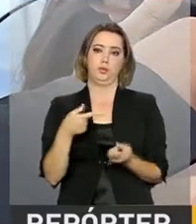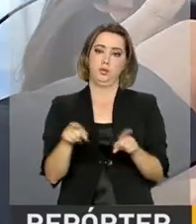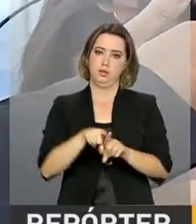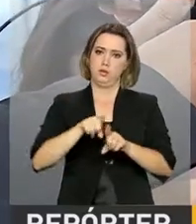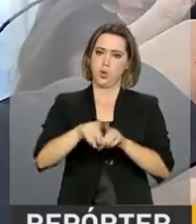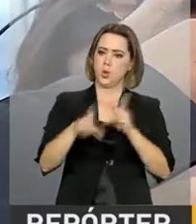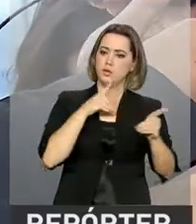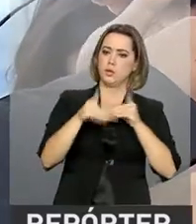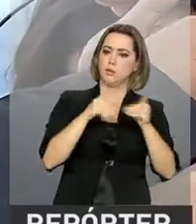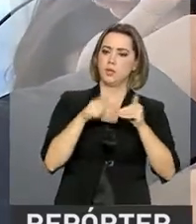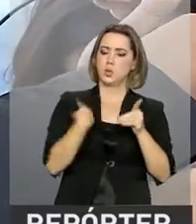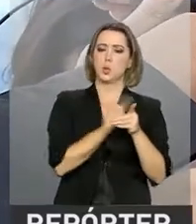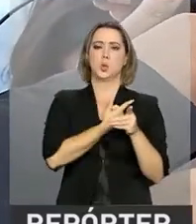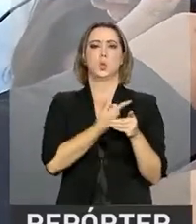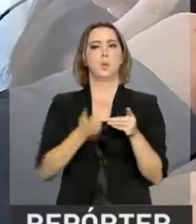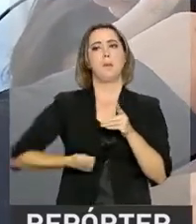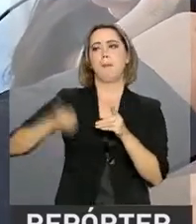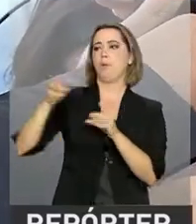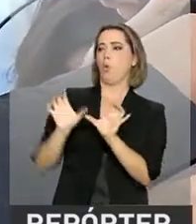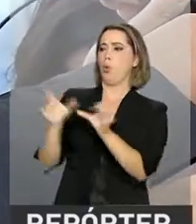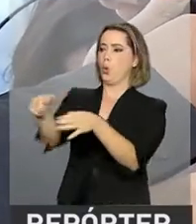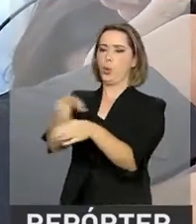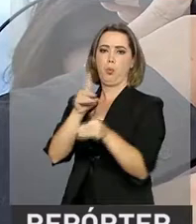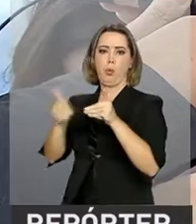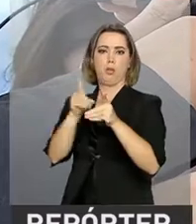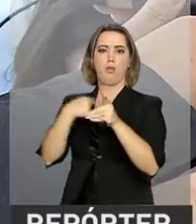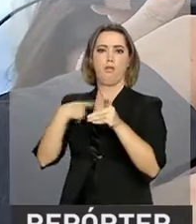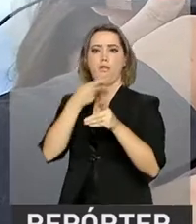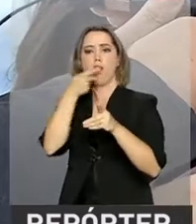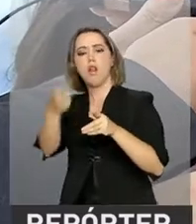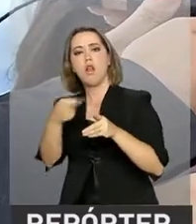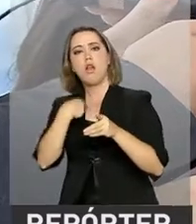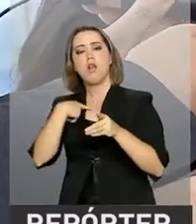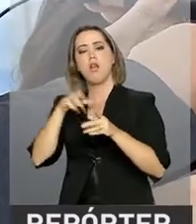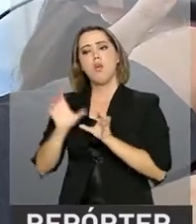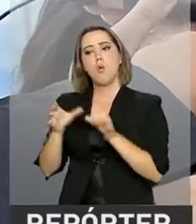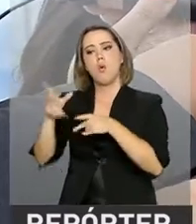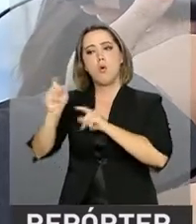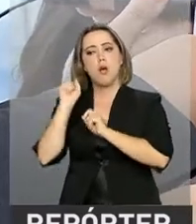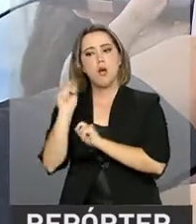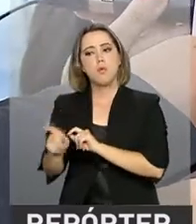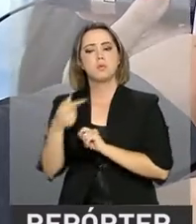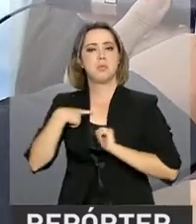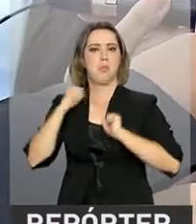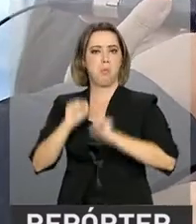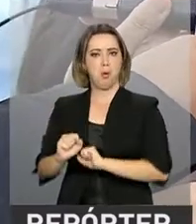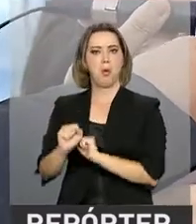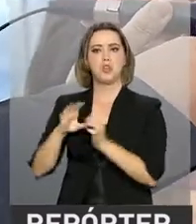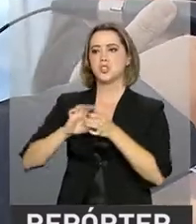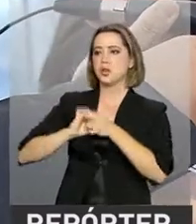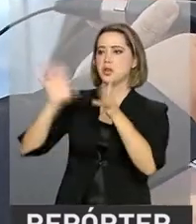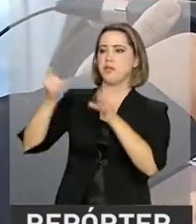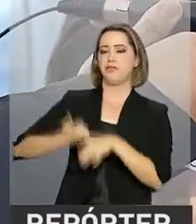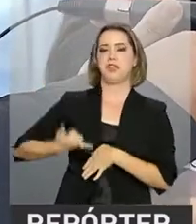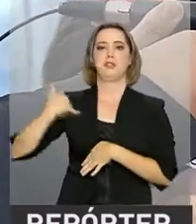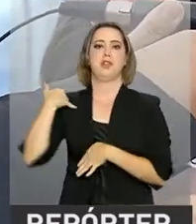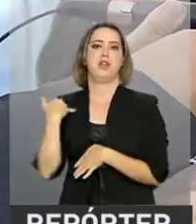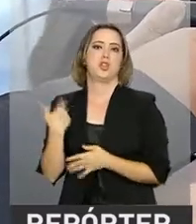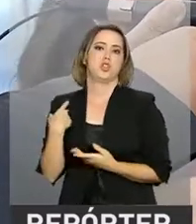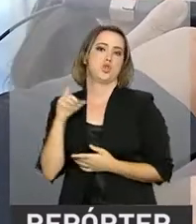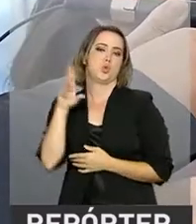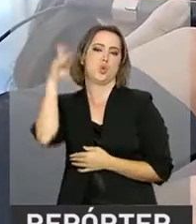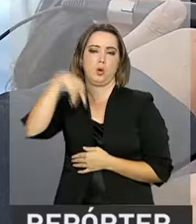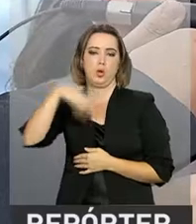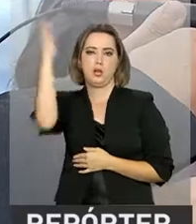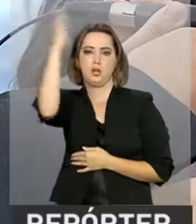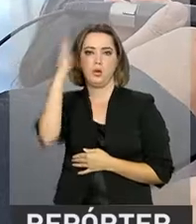tivéssemos uma Previdência que deixasse as pessoas continuassem aposentando sem uma idade mínima, coisa que só acontece no